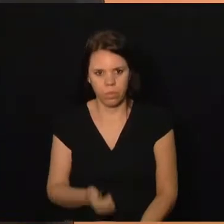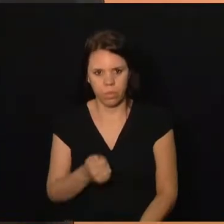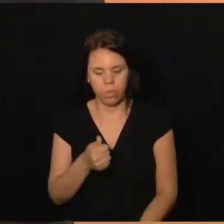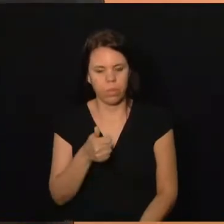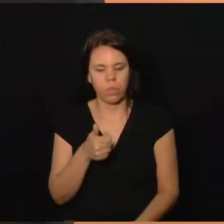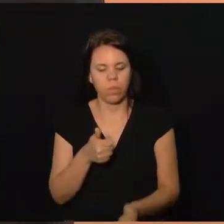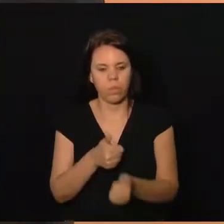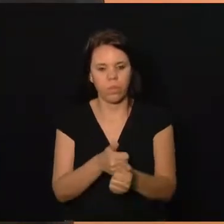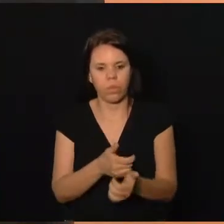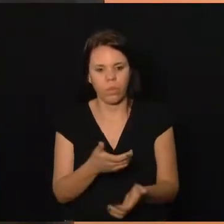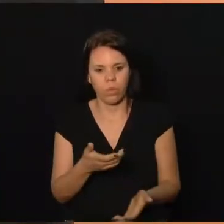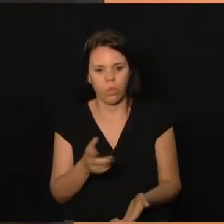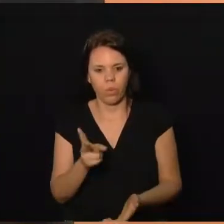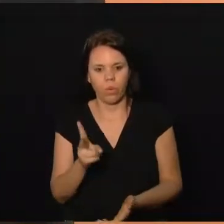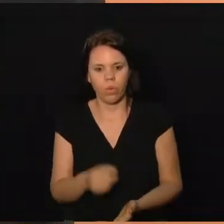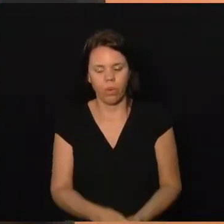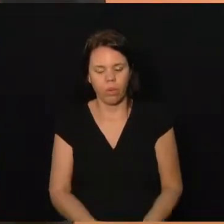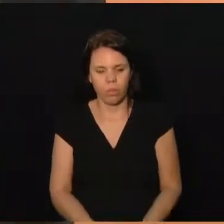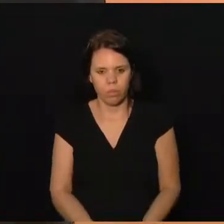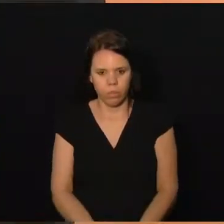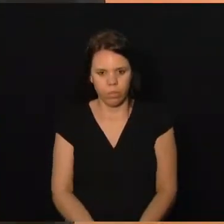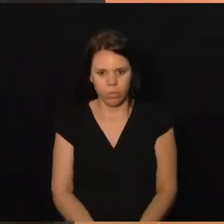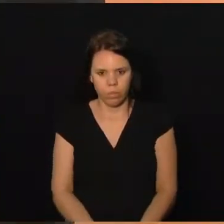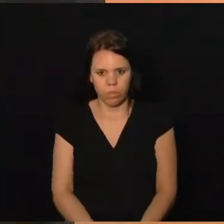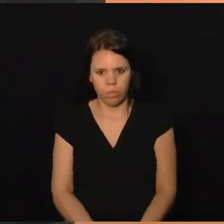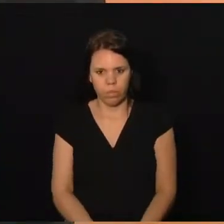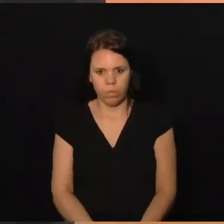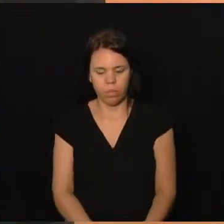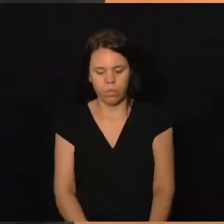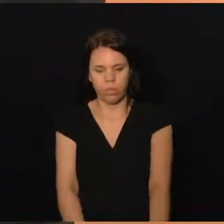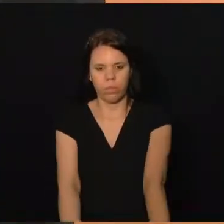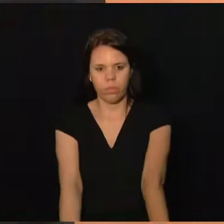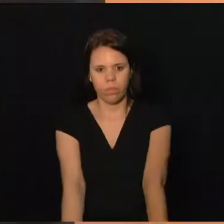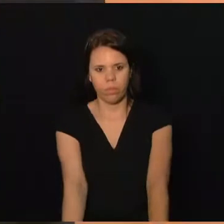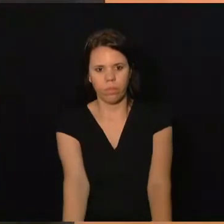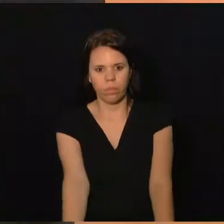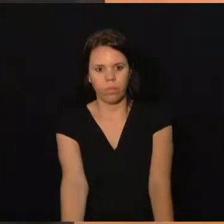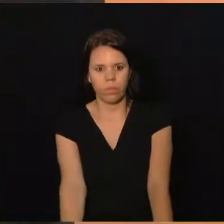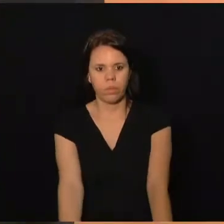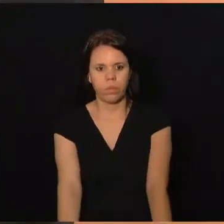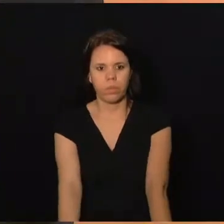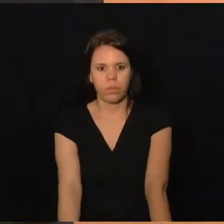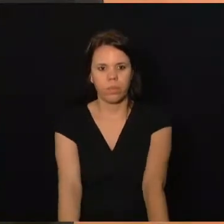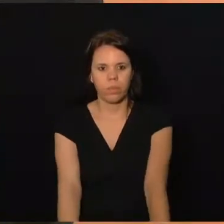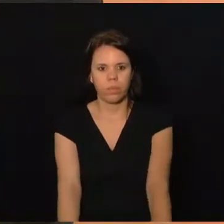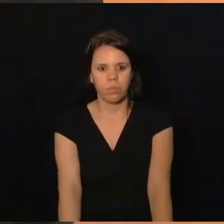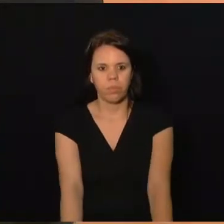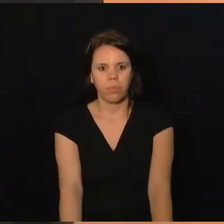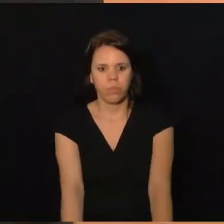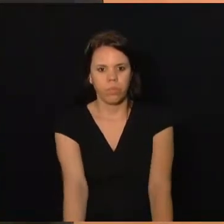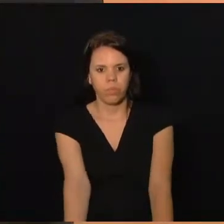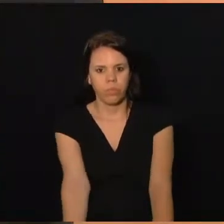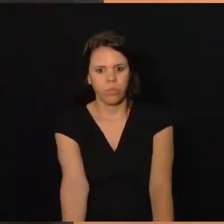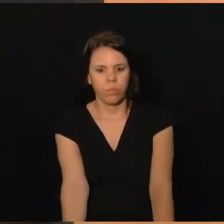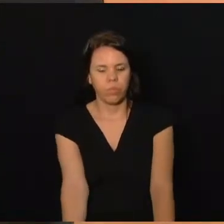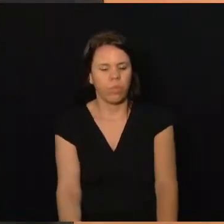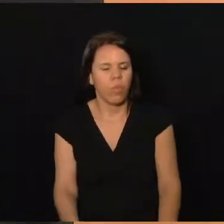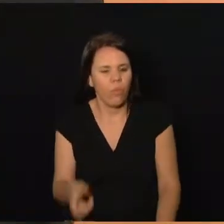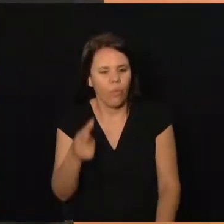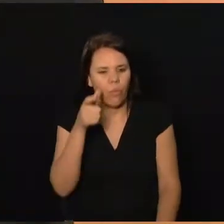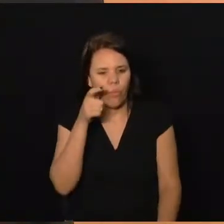mas dando marcha ré. Porque eu vejo